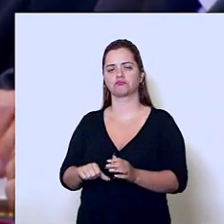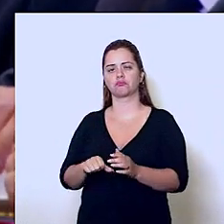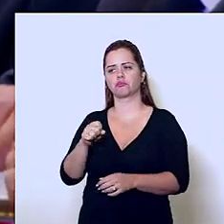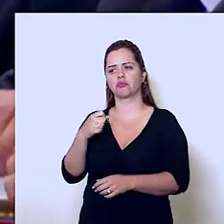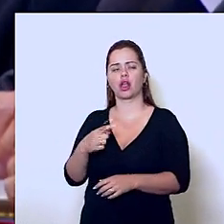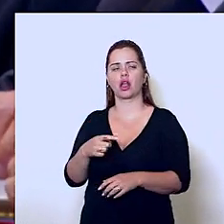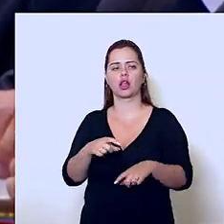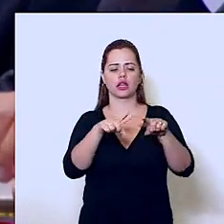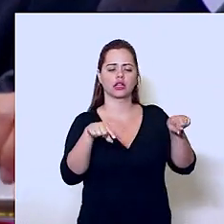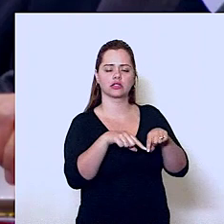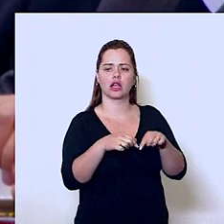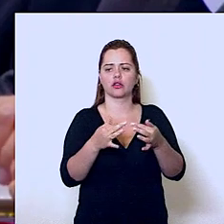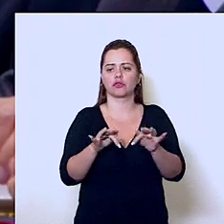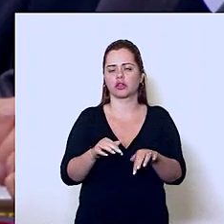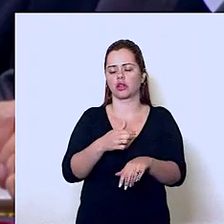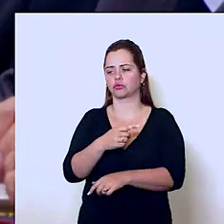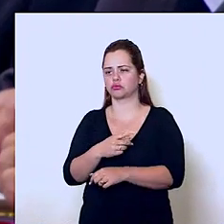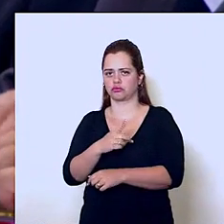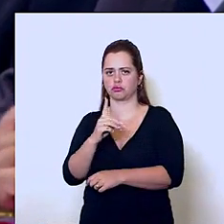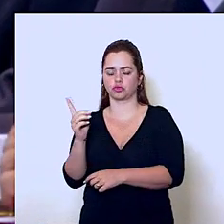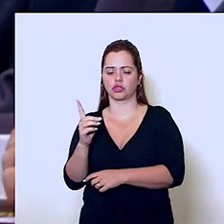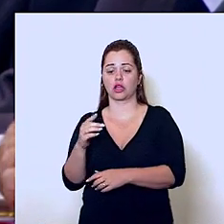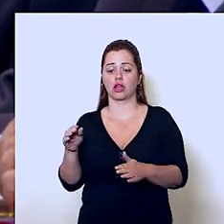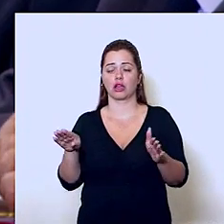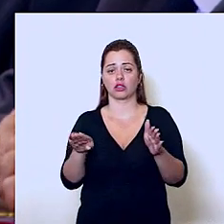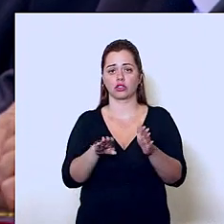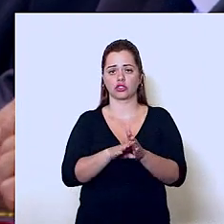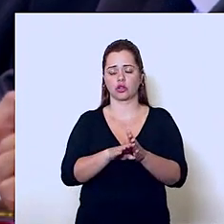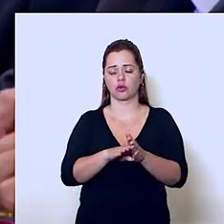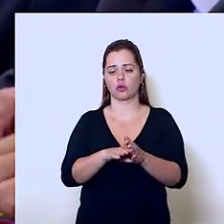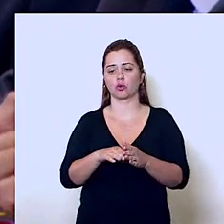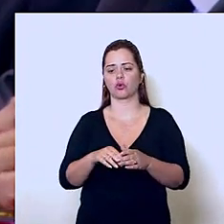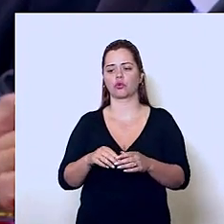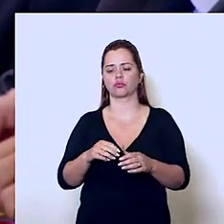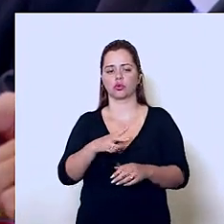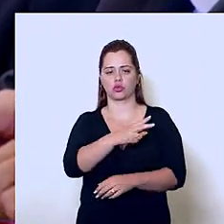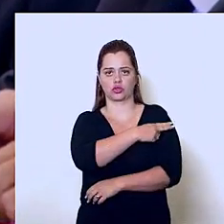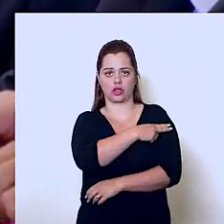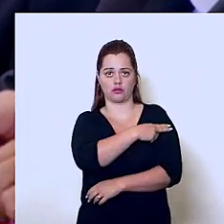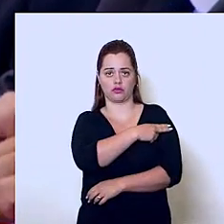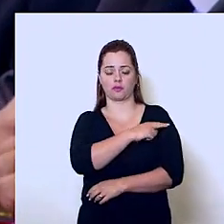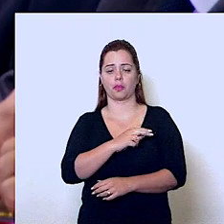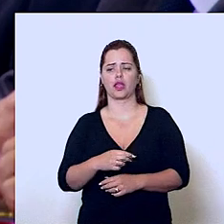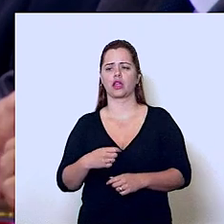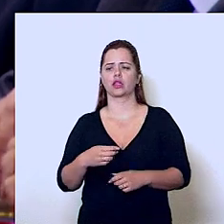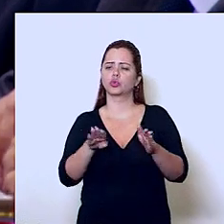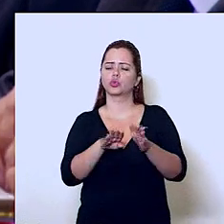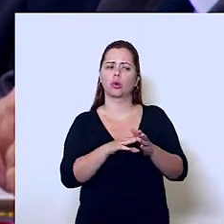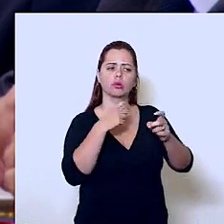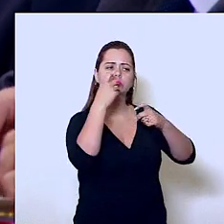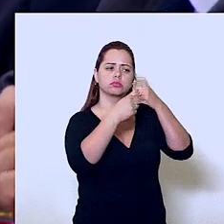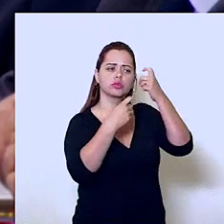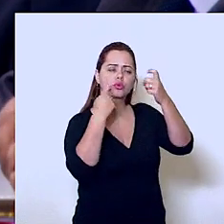estávamos todos reunidos, e chega o Zosa, que era o chefe cerimonial, vocês conhecem, muito preocupado. Disse, olha, o Alarico,